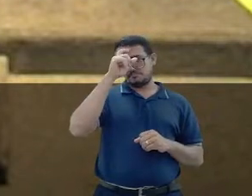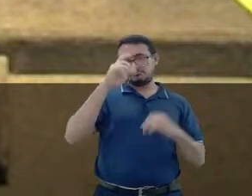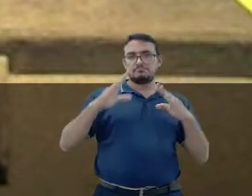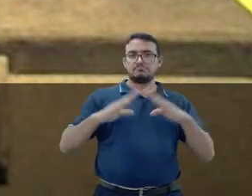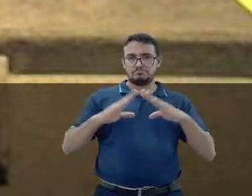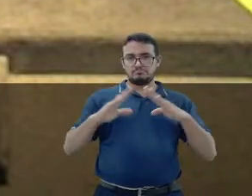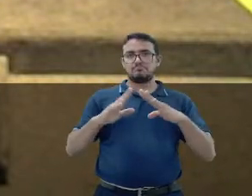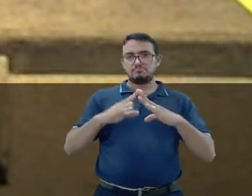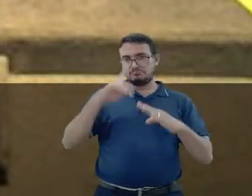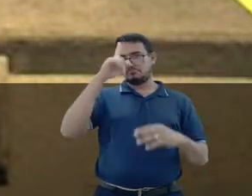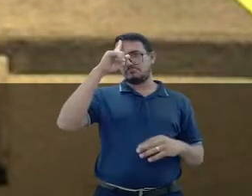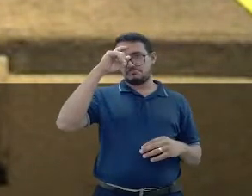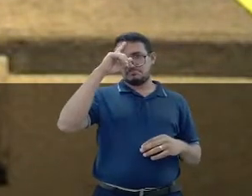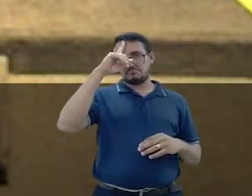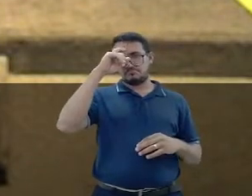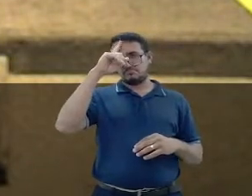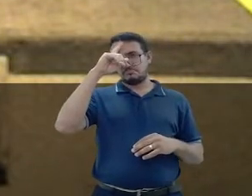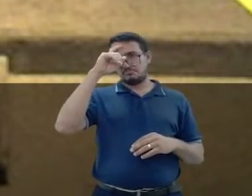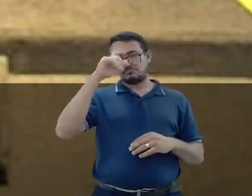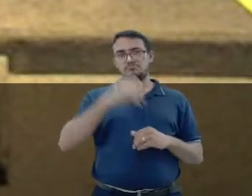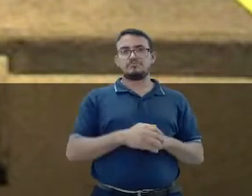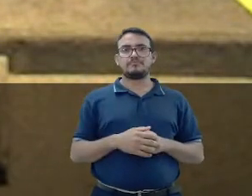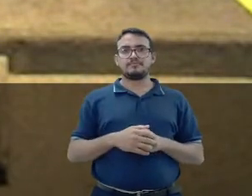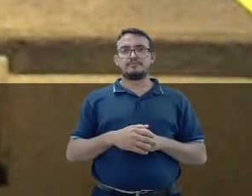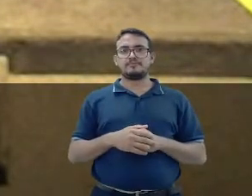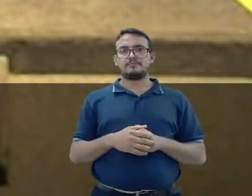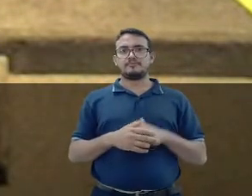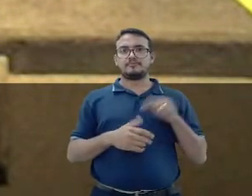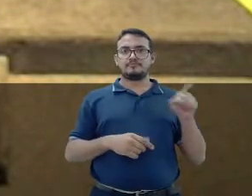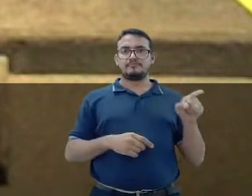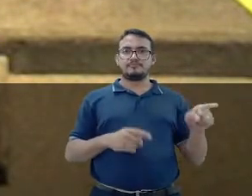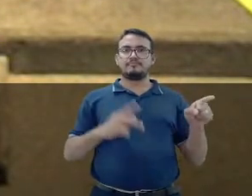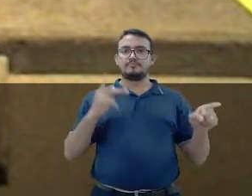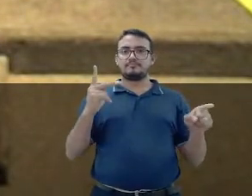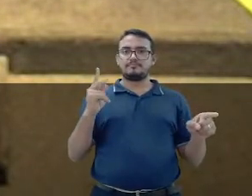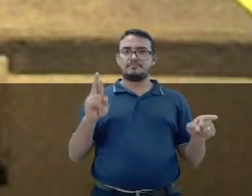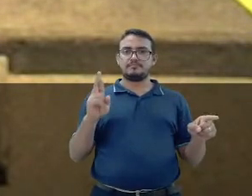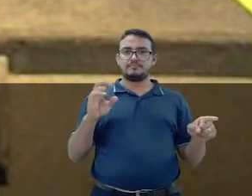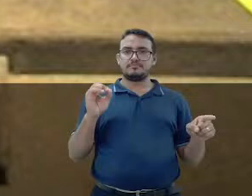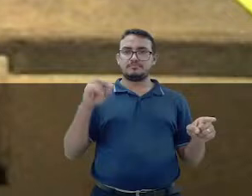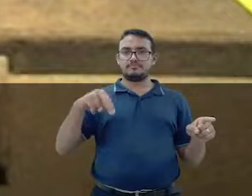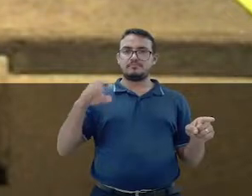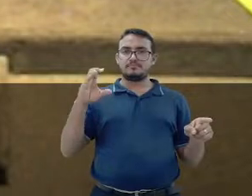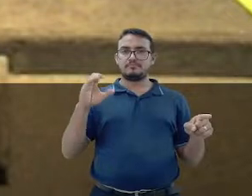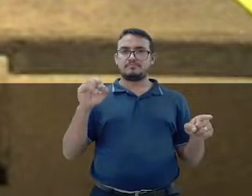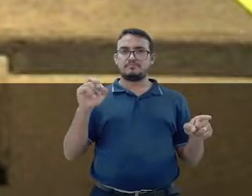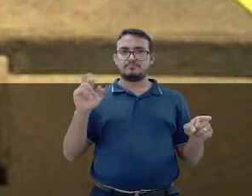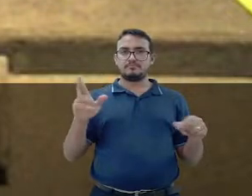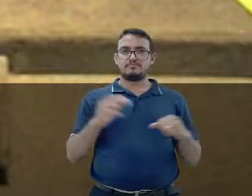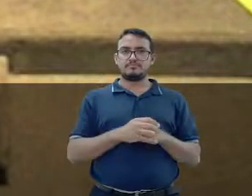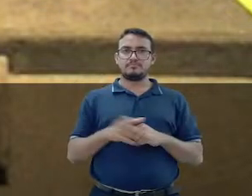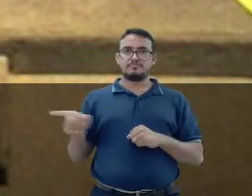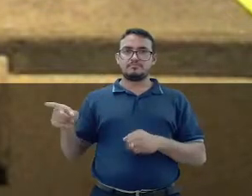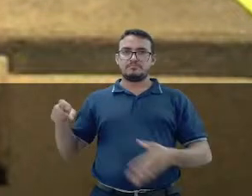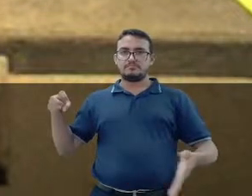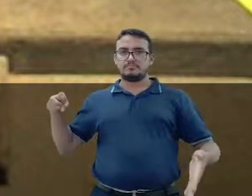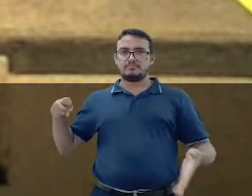unidade intensiva, mais conhecida como Proncor. A sentença de origem, desembargador